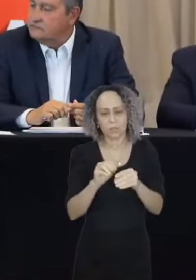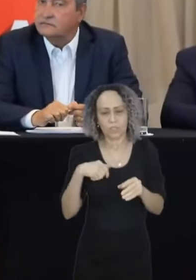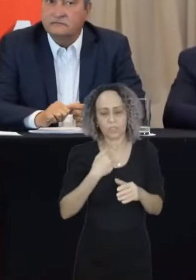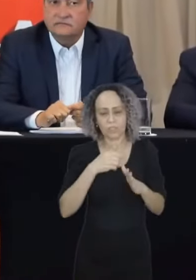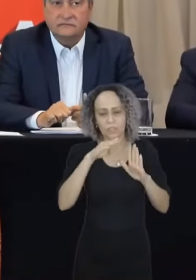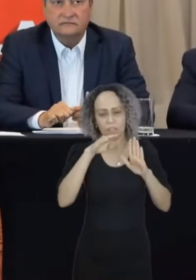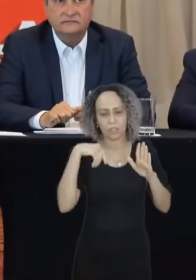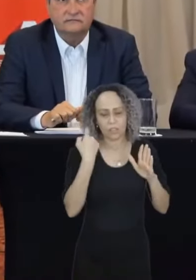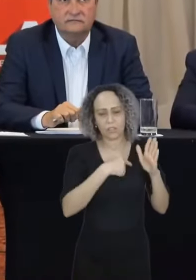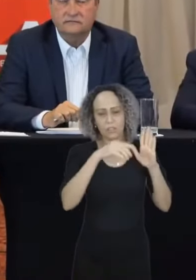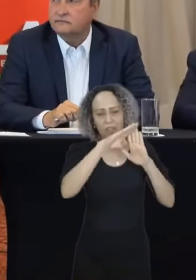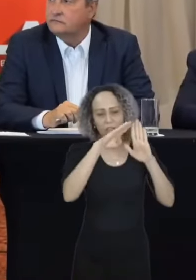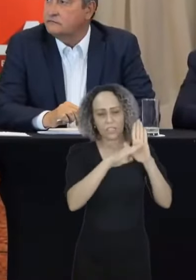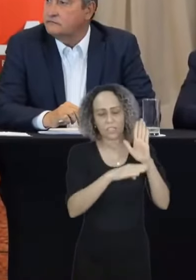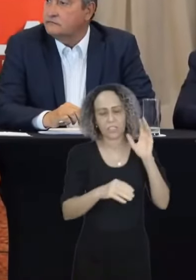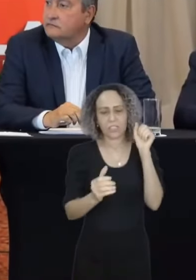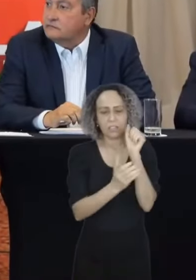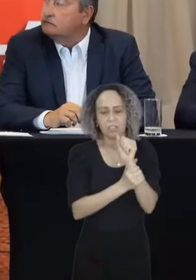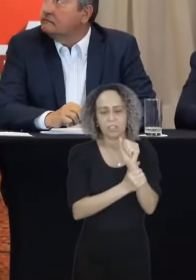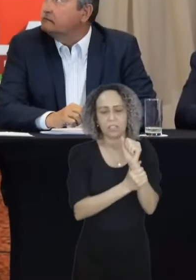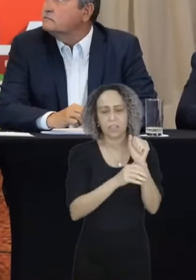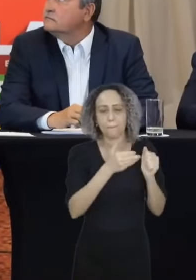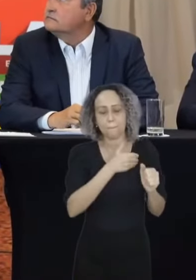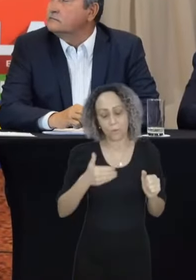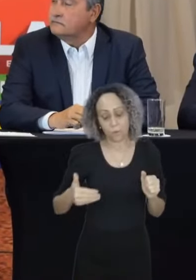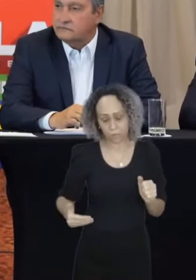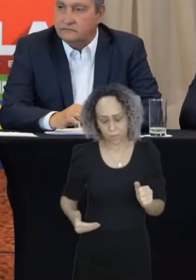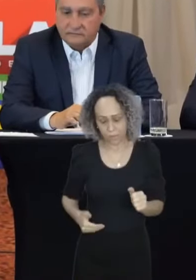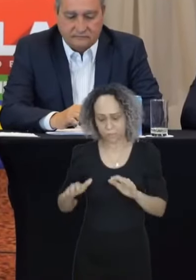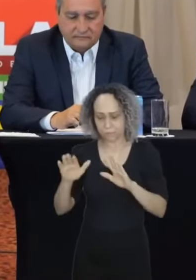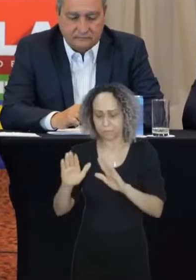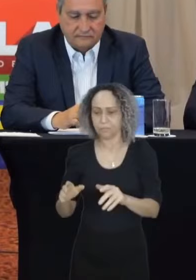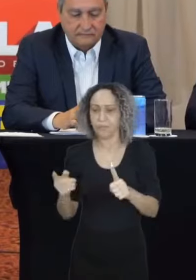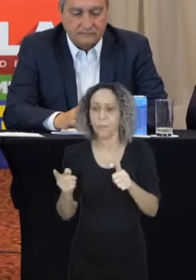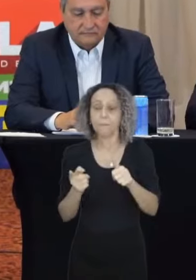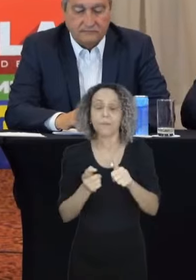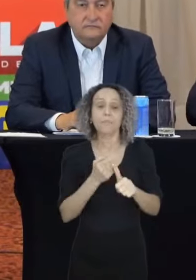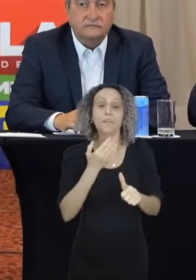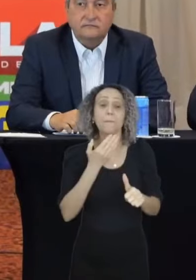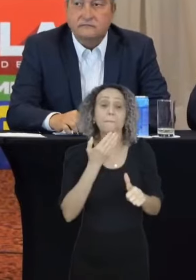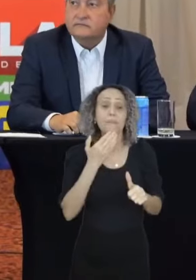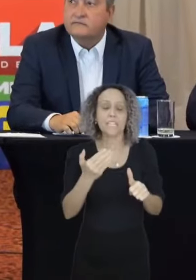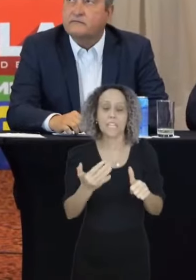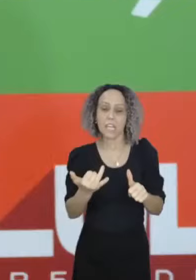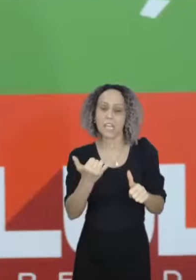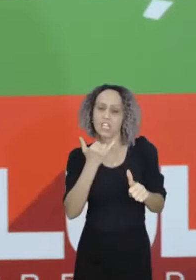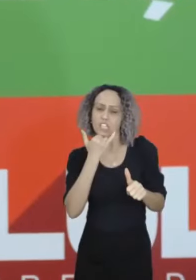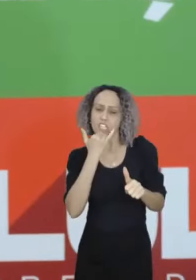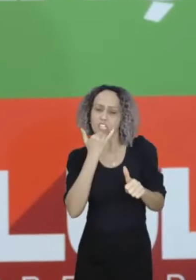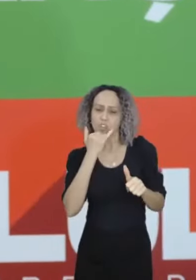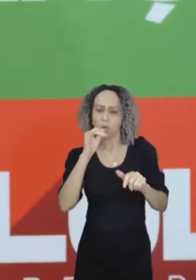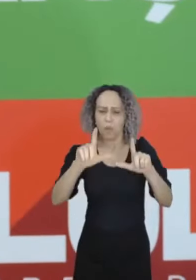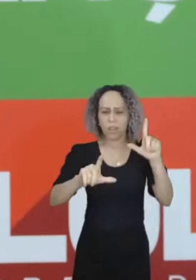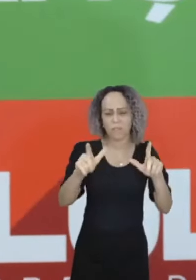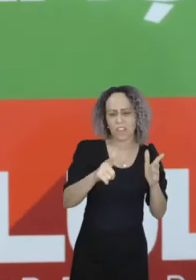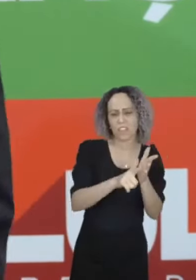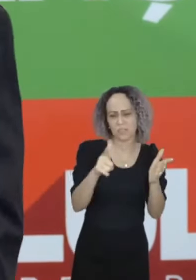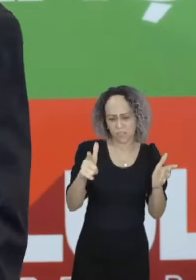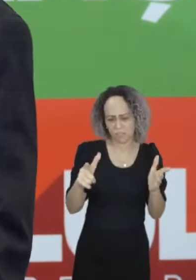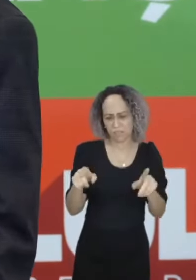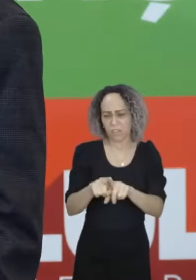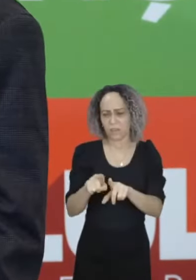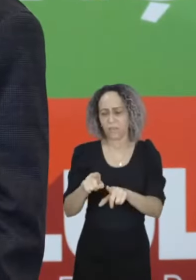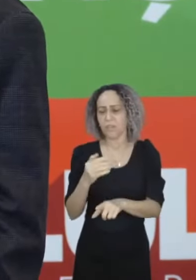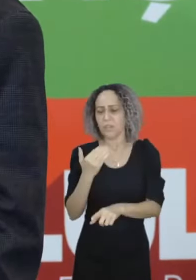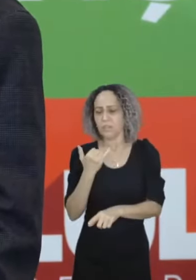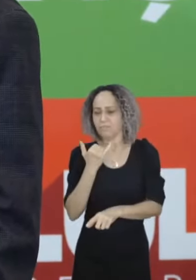Bem, primeiro eu queria pedir desculpa à imprensa e pedir desculpas aos convidados pela demora. Ou